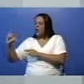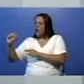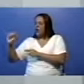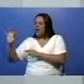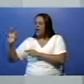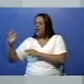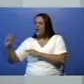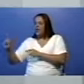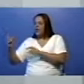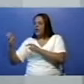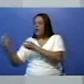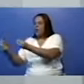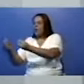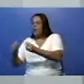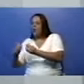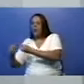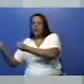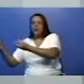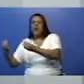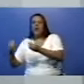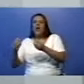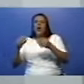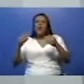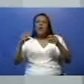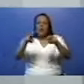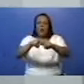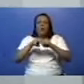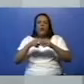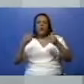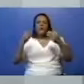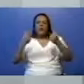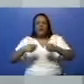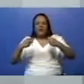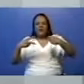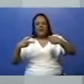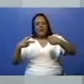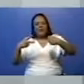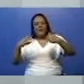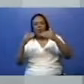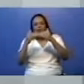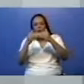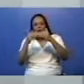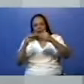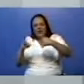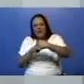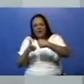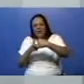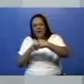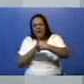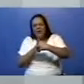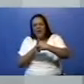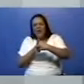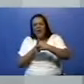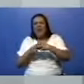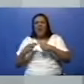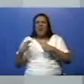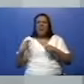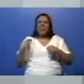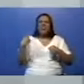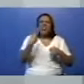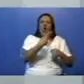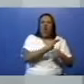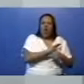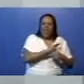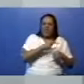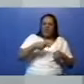tchim no ouvido. Ah, nós foi ao shopping. A gente vamos brincar, são exemplos de frases